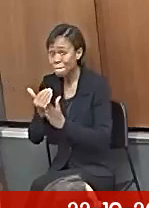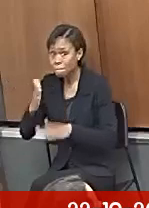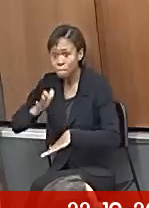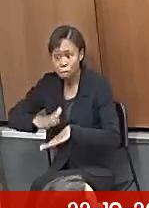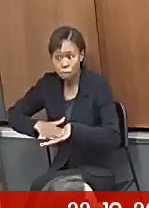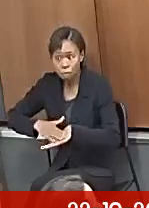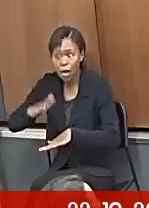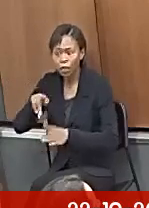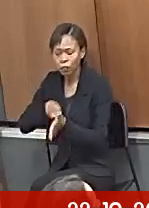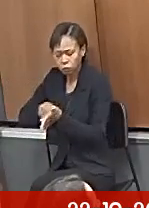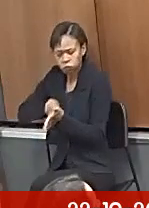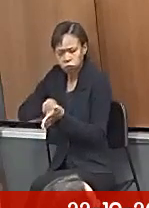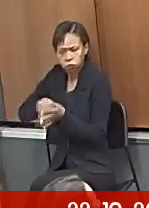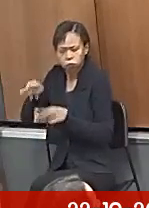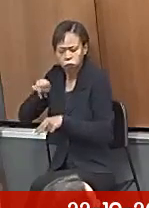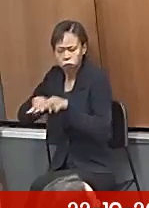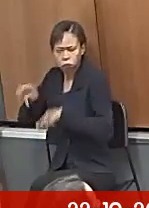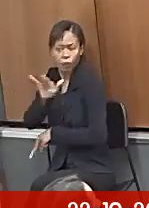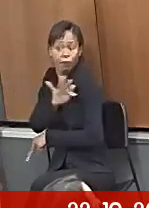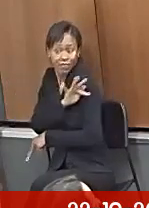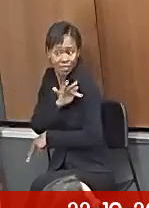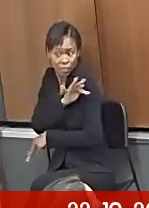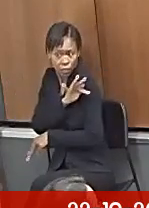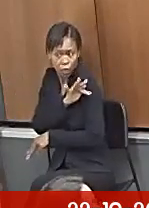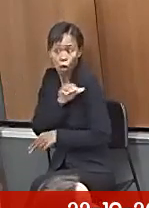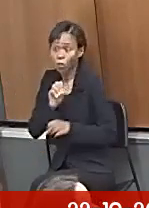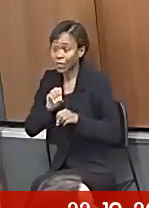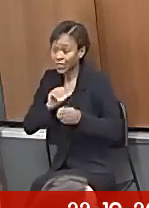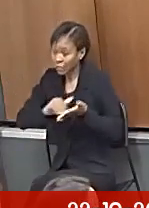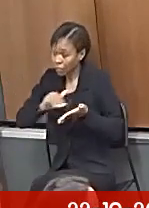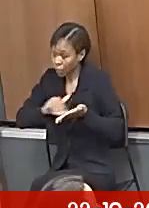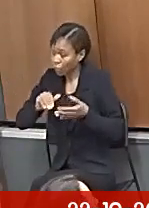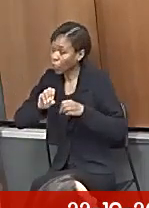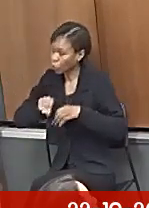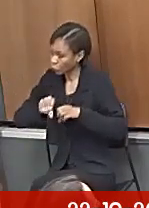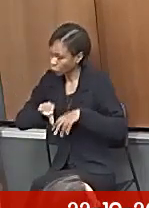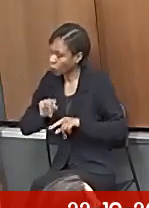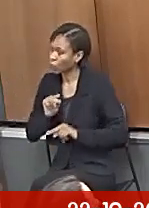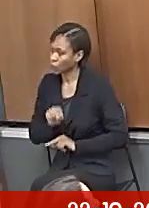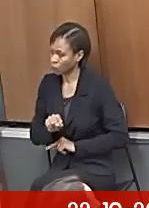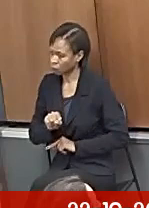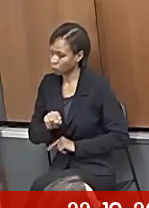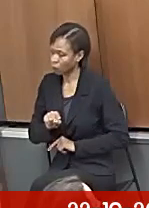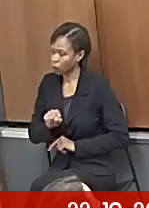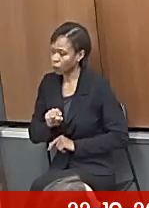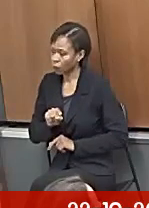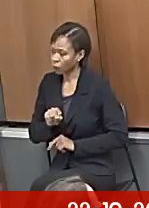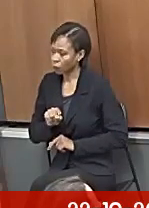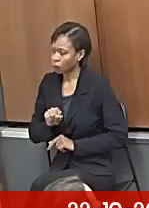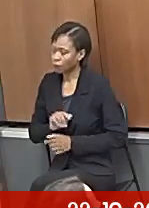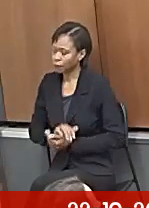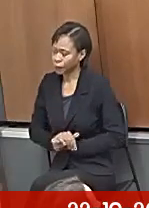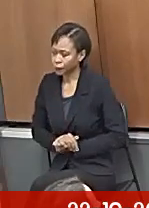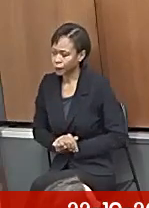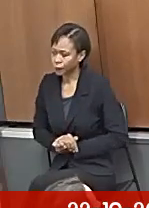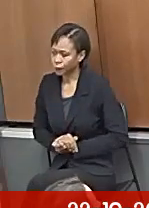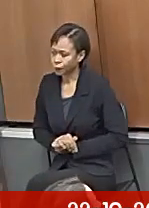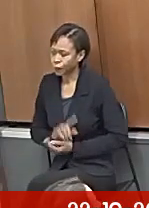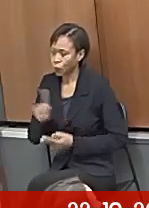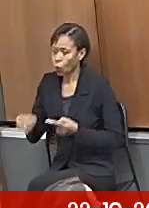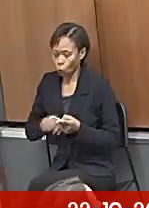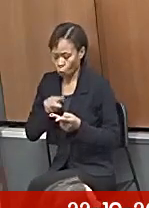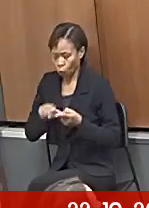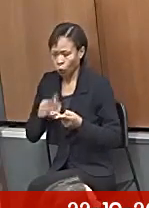fiscalização por parte da Secretaria Estadual, até inspirada um pouco no que você falou.